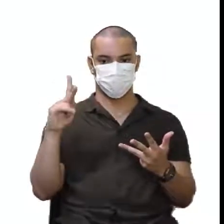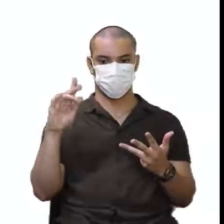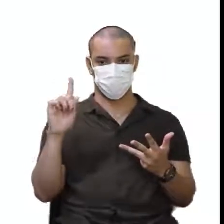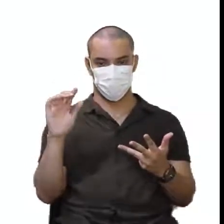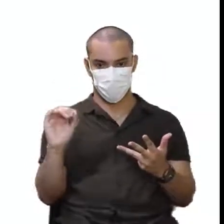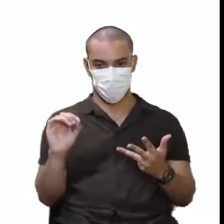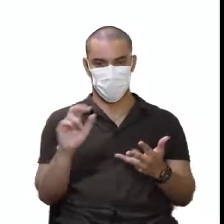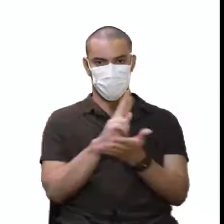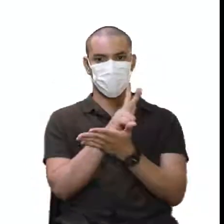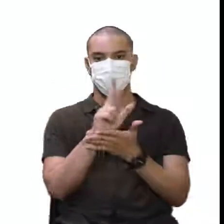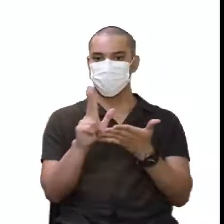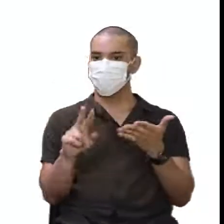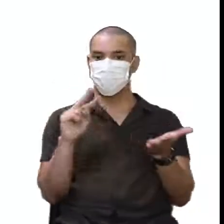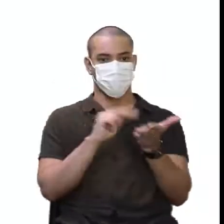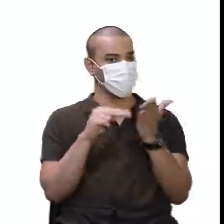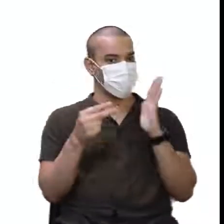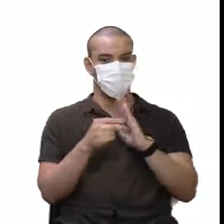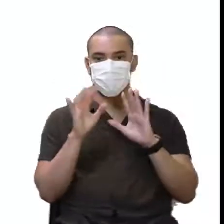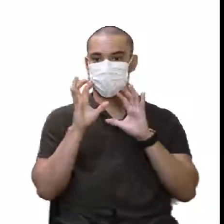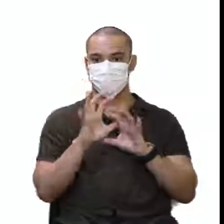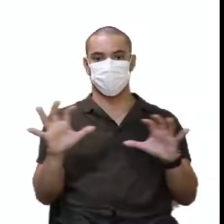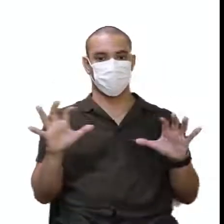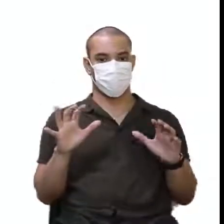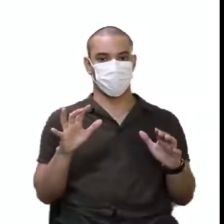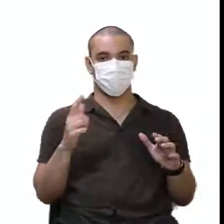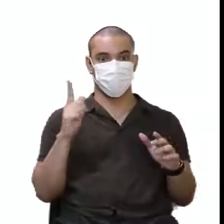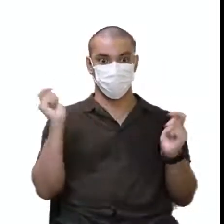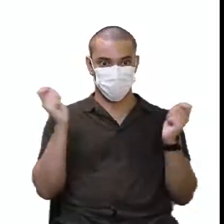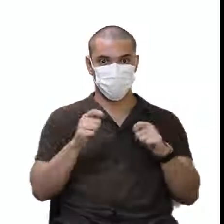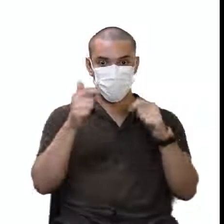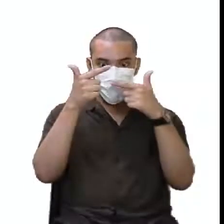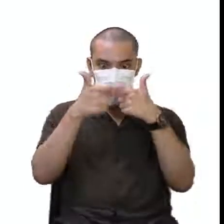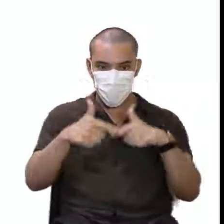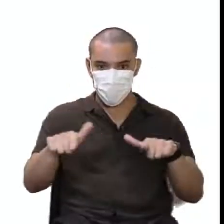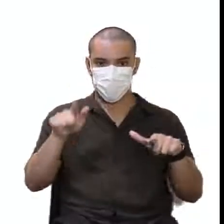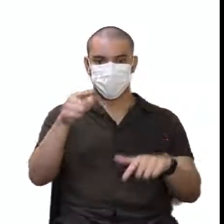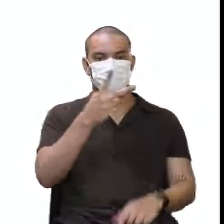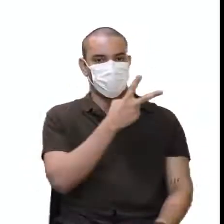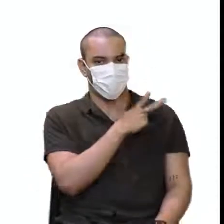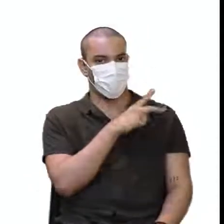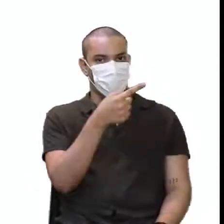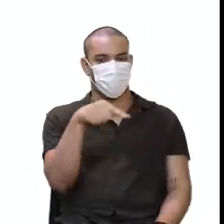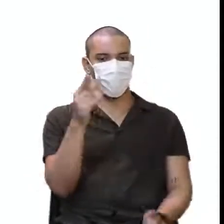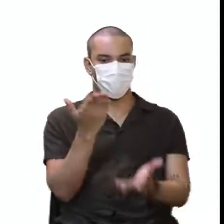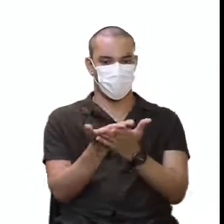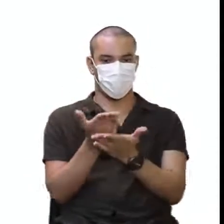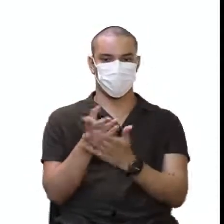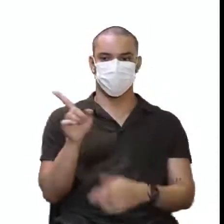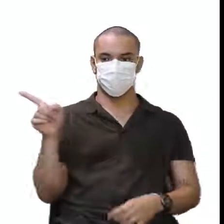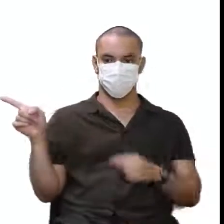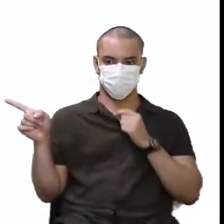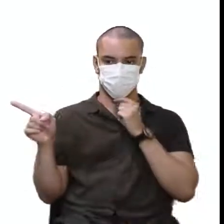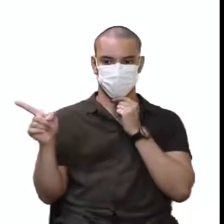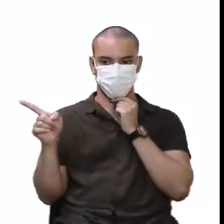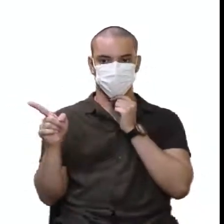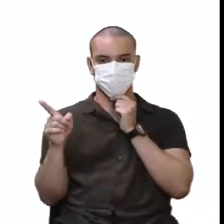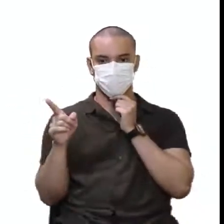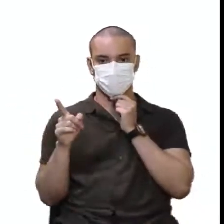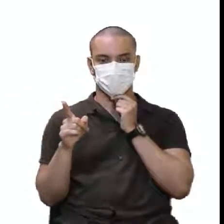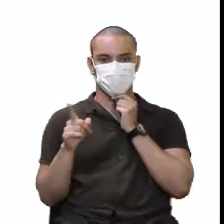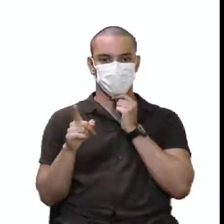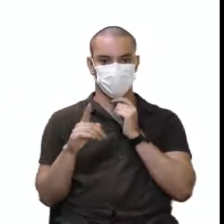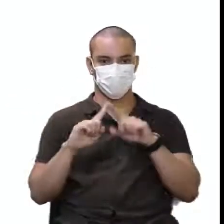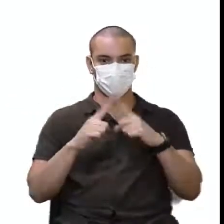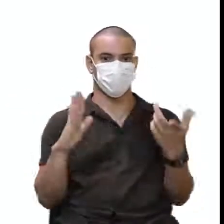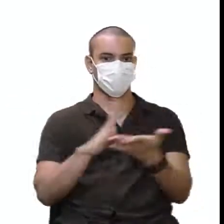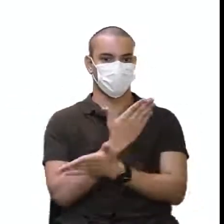elas são gimnospermas, plantas que têm as sementes nuas. A gente já sabe isso que você já viu lá no segundão, tá? Mas algumas vão ser